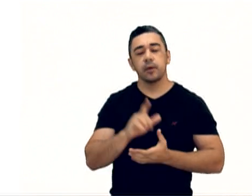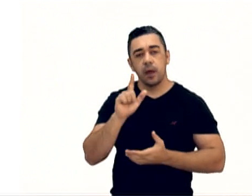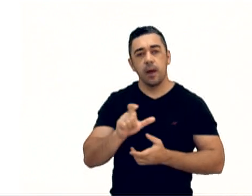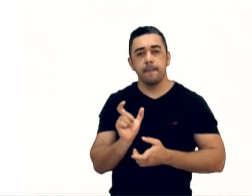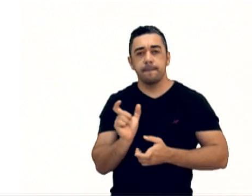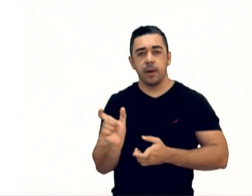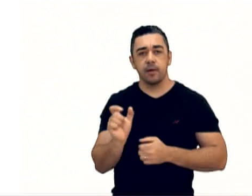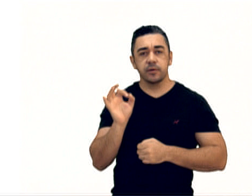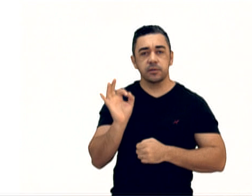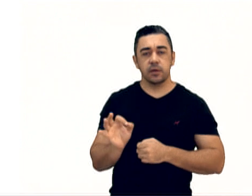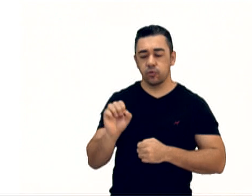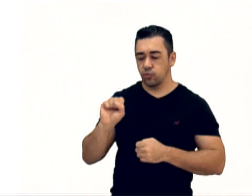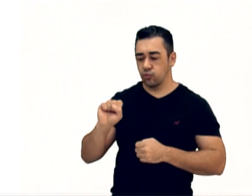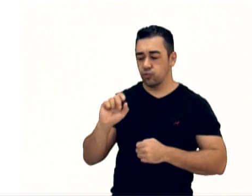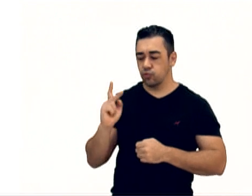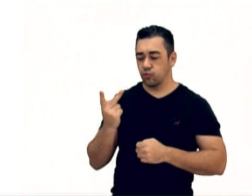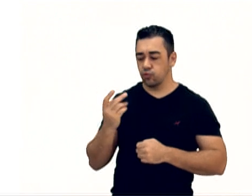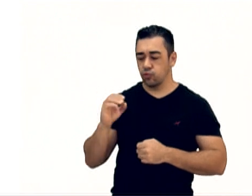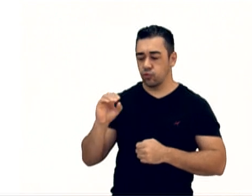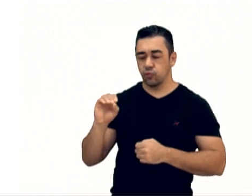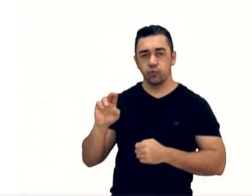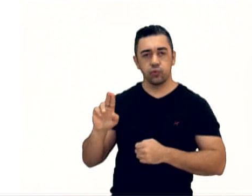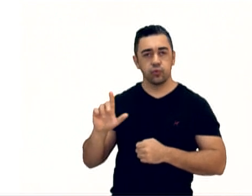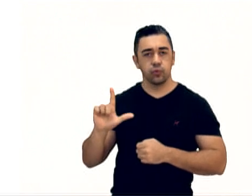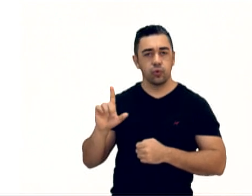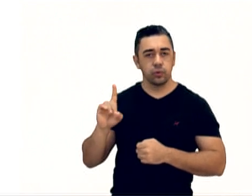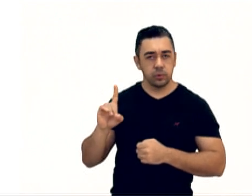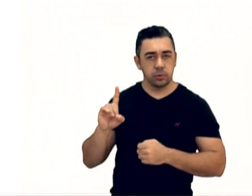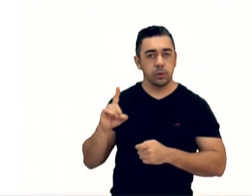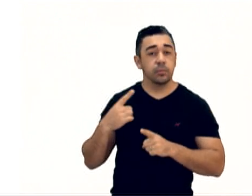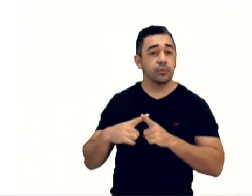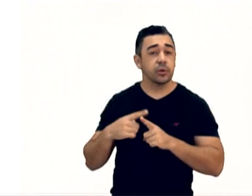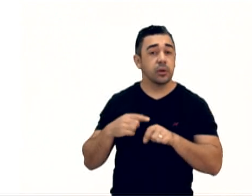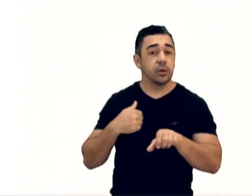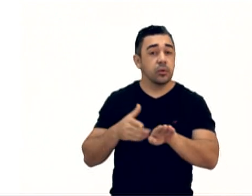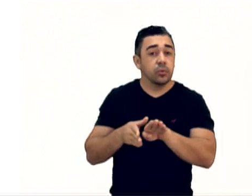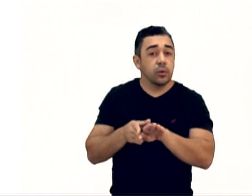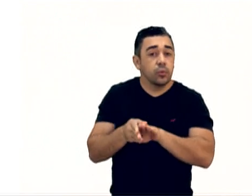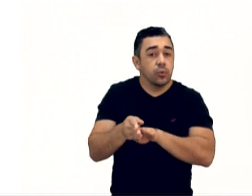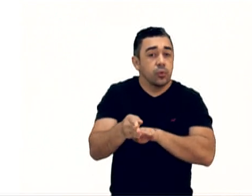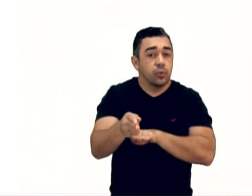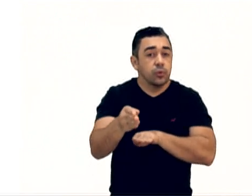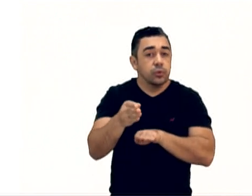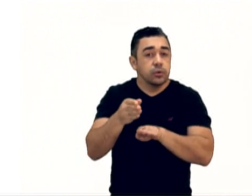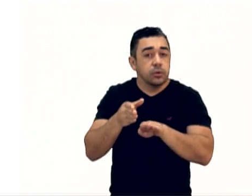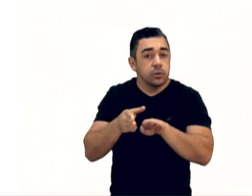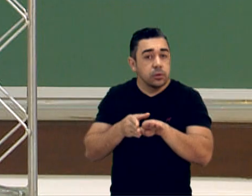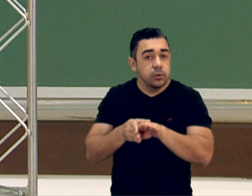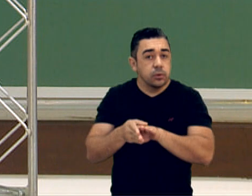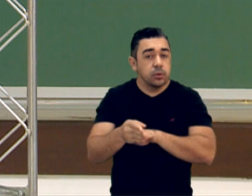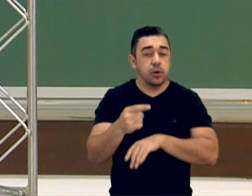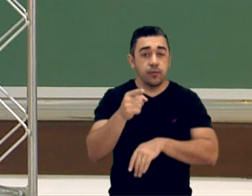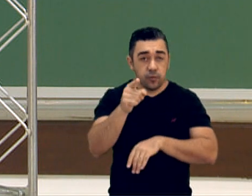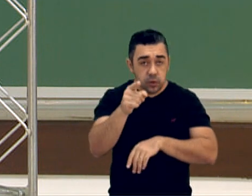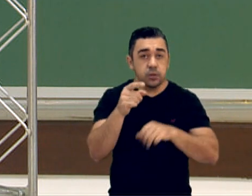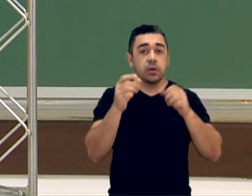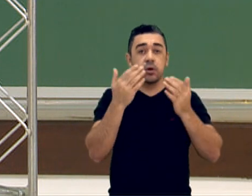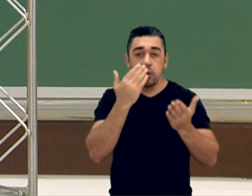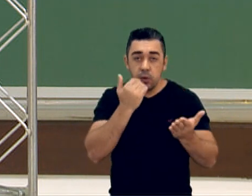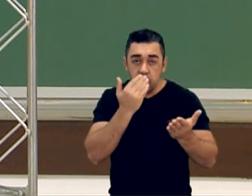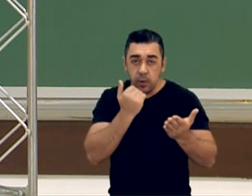nós usaríamos o should, porque aqui eu estou dando um conselho, né? Ó, você deveria comer comida